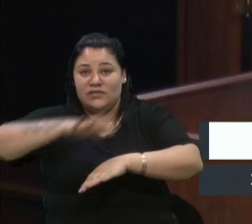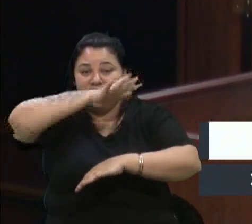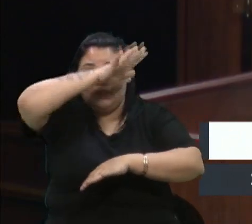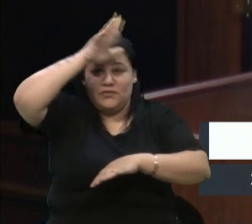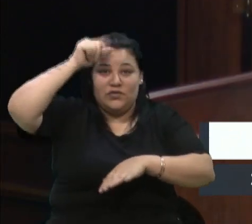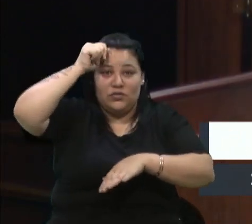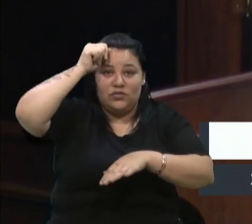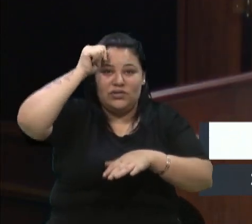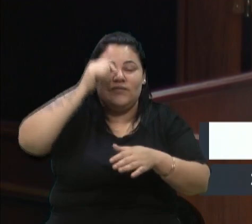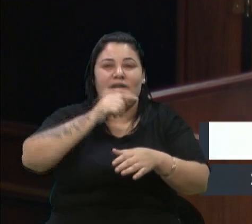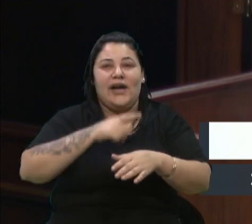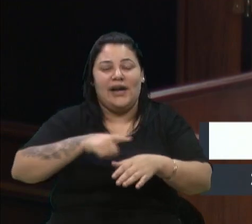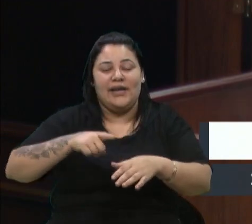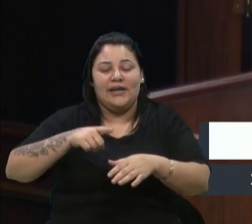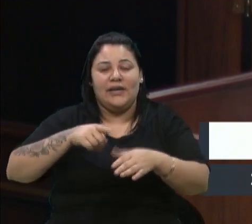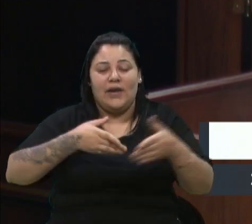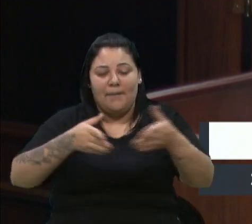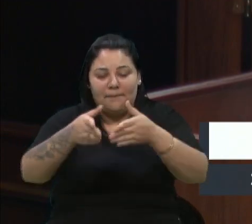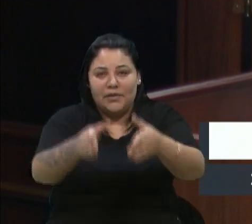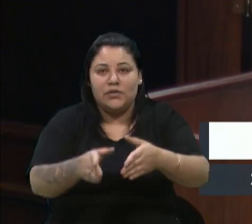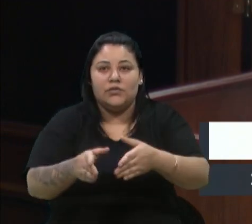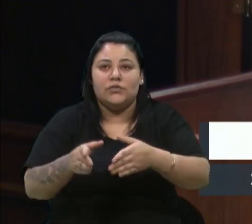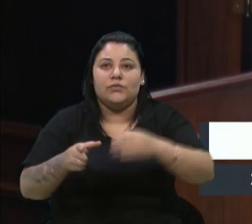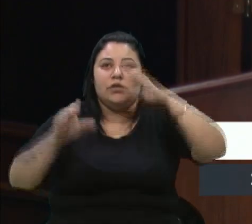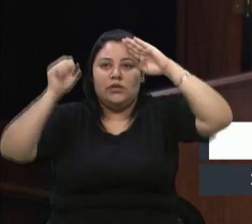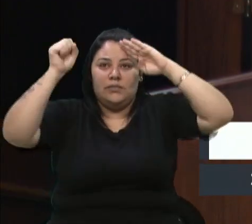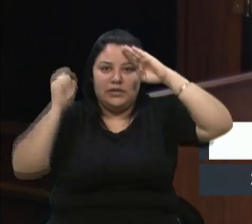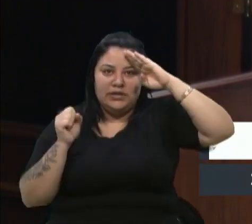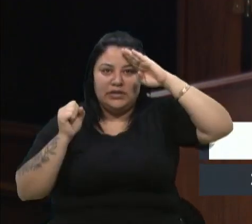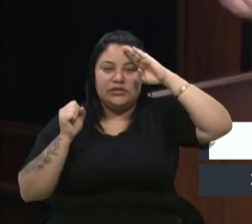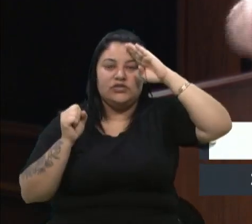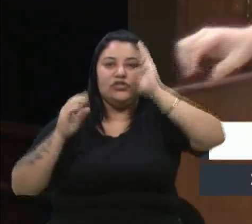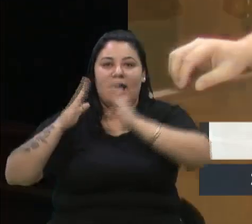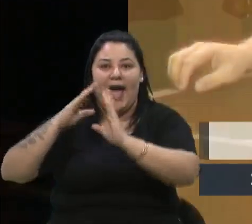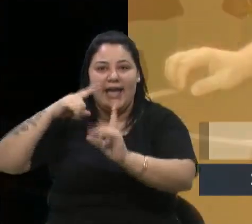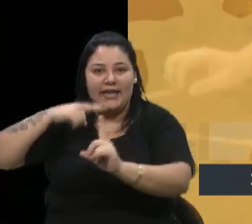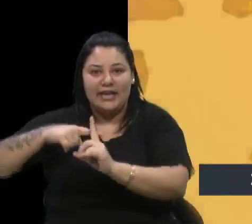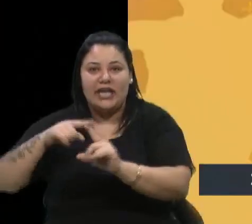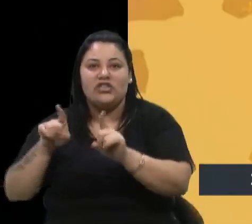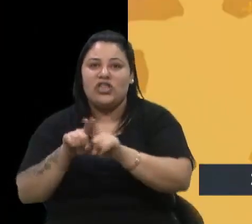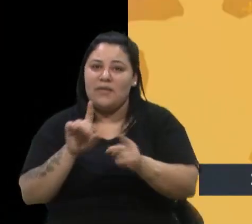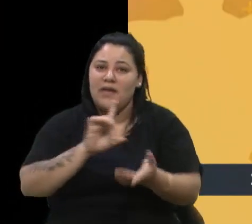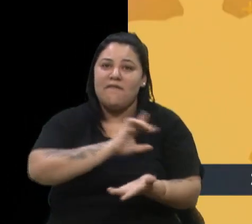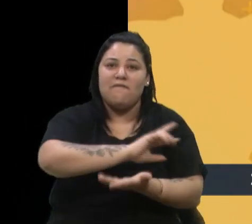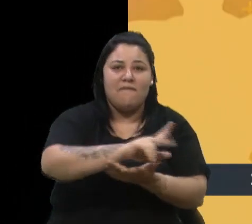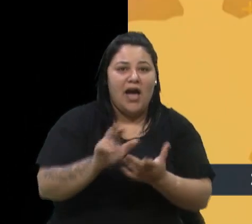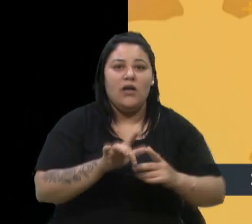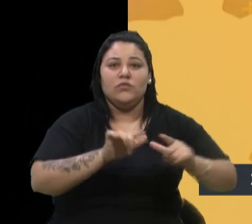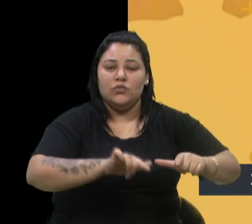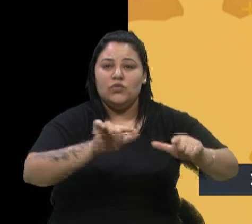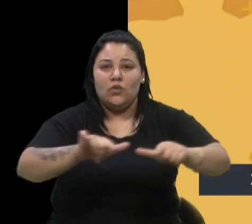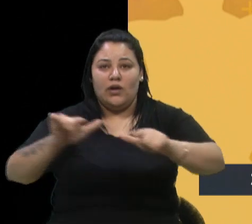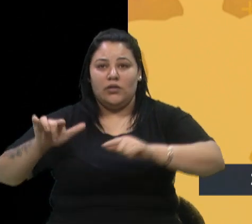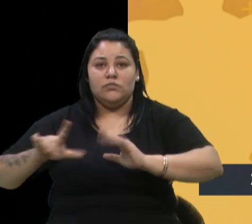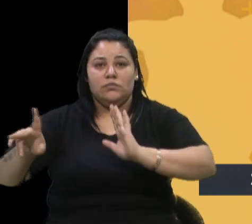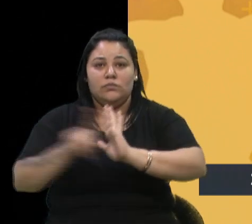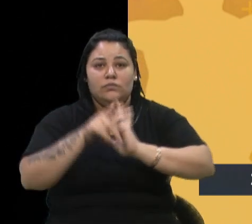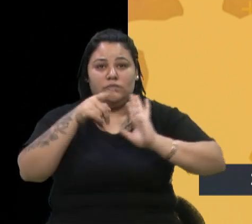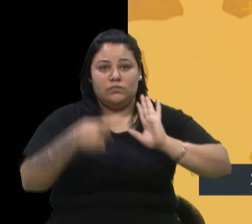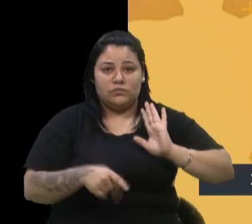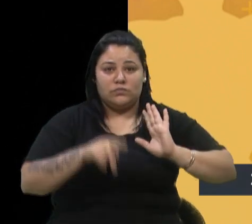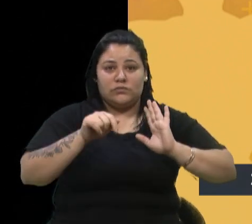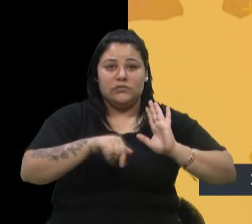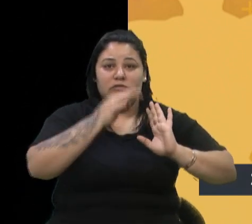Imigrante, passa pela Igreja São Pelegrino, pela Catedral, passa por vários locais da cidade e que